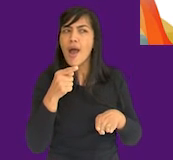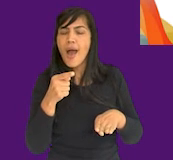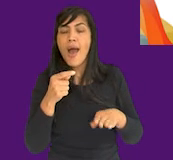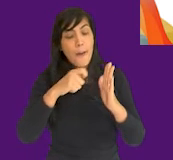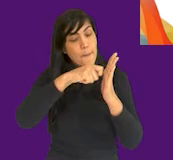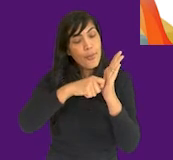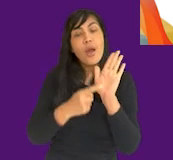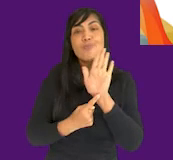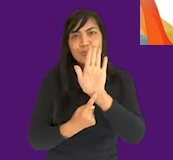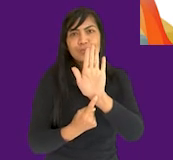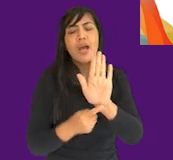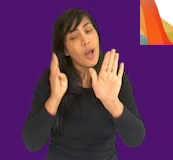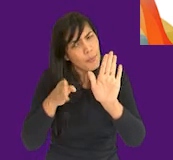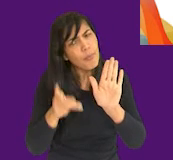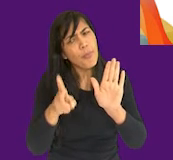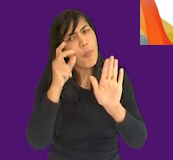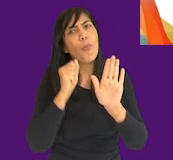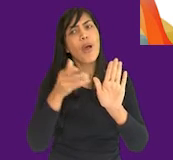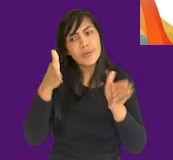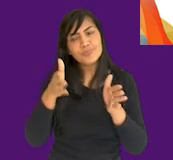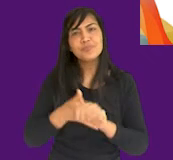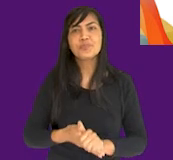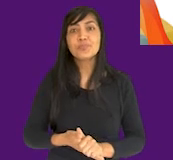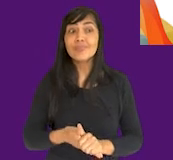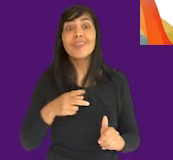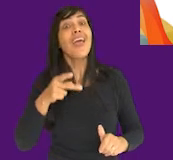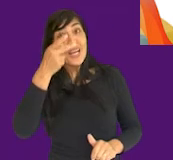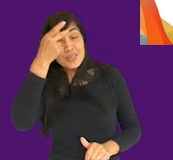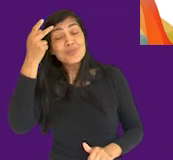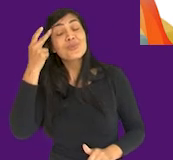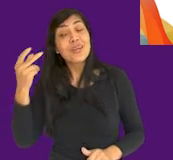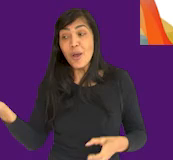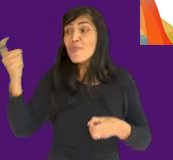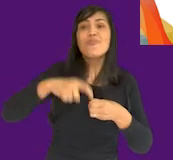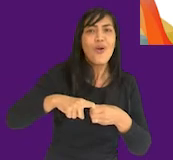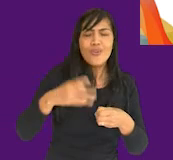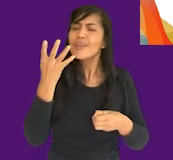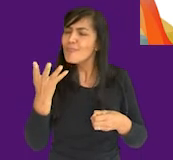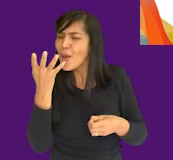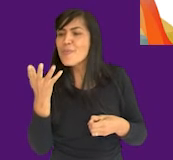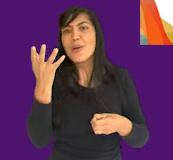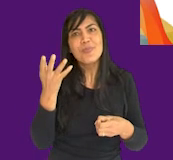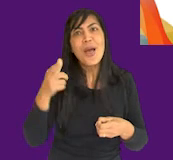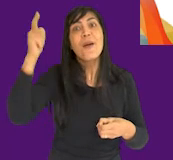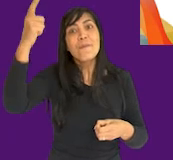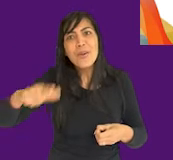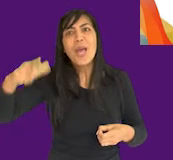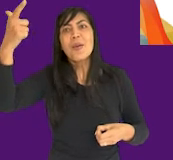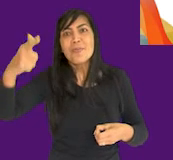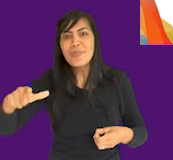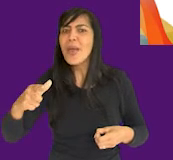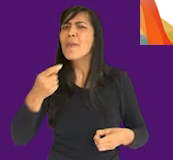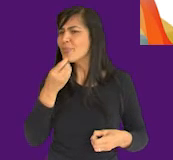esse programa para vários clientes até os dias de hoje é os clientes voltam todos os anos querendo fazer de novo